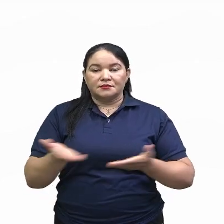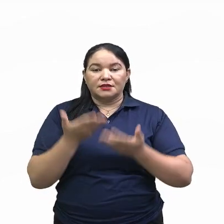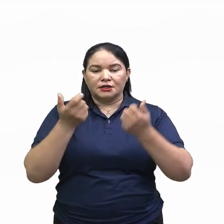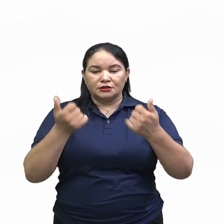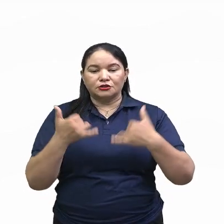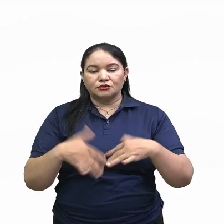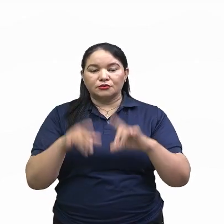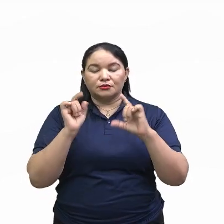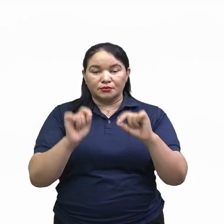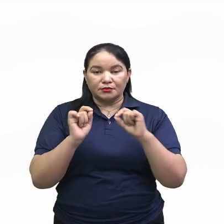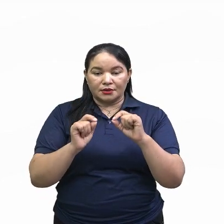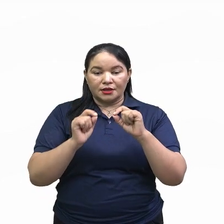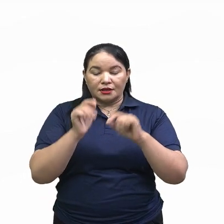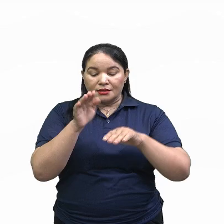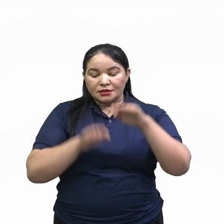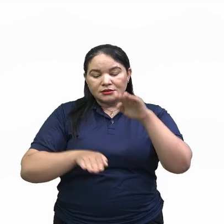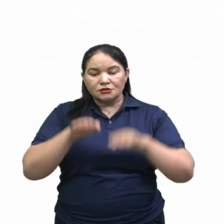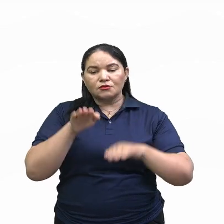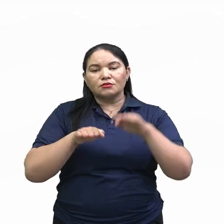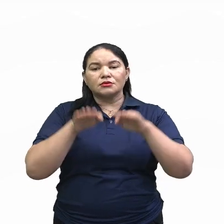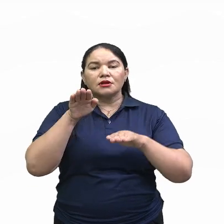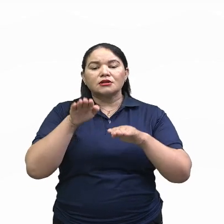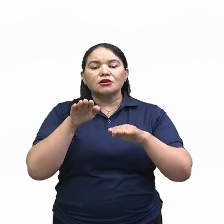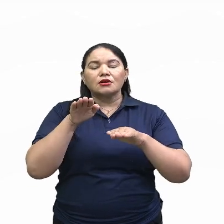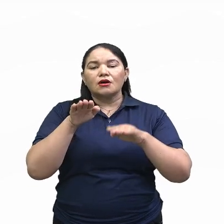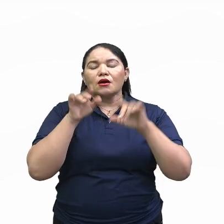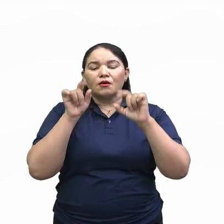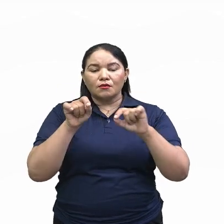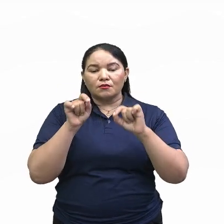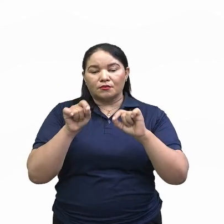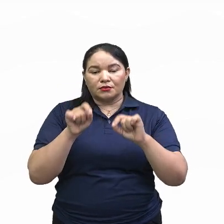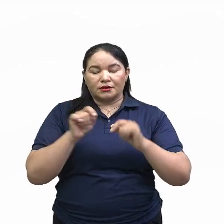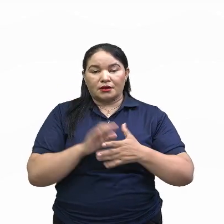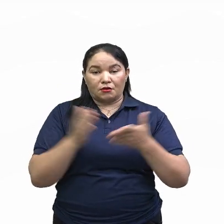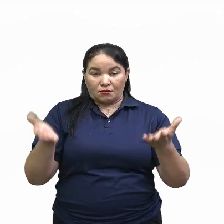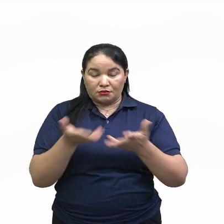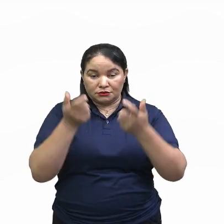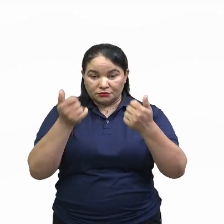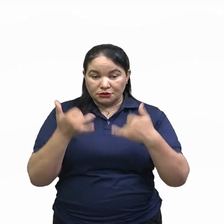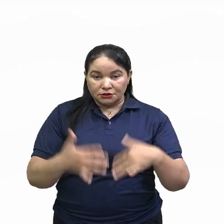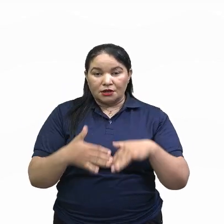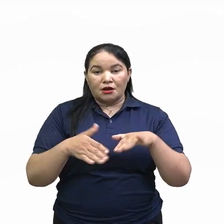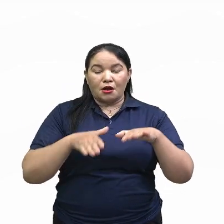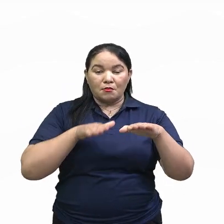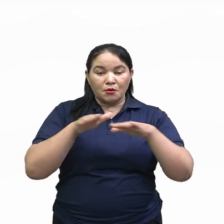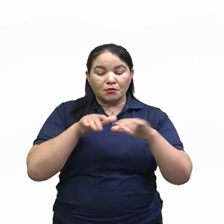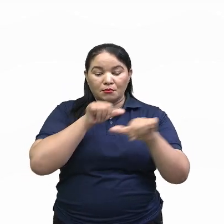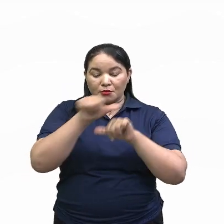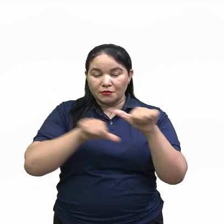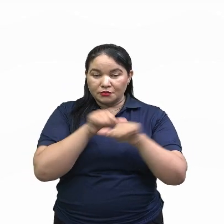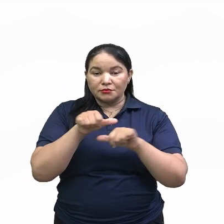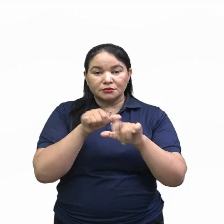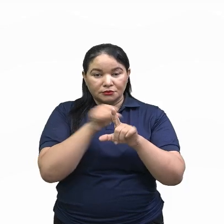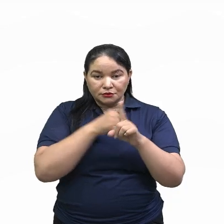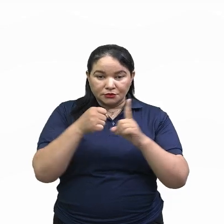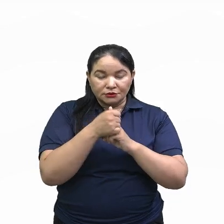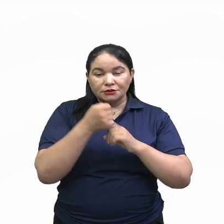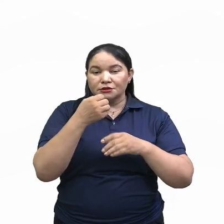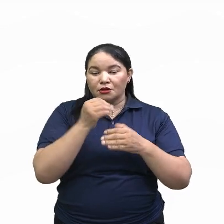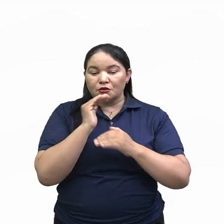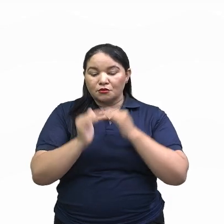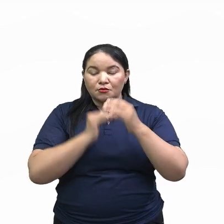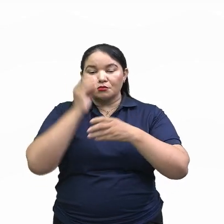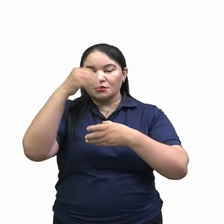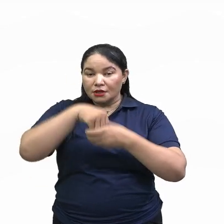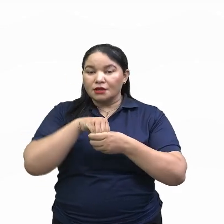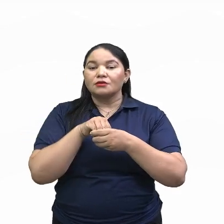da definição de desigualdade social. Então, veja o que nós estamos trabalhando aqui, a questão da mobilidade, da estratificação. Dentro do processo da